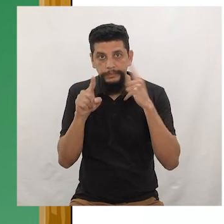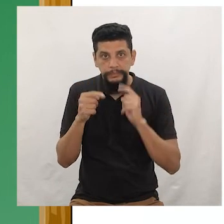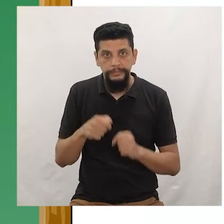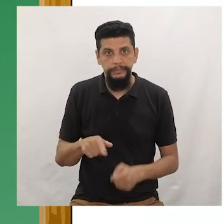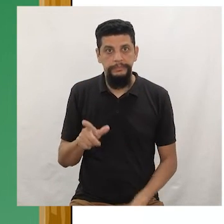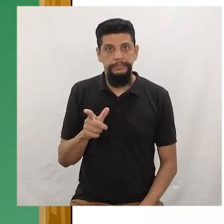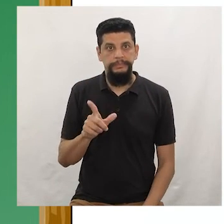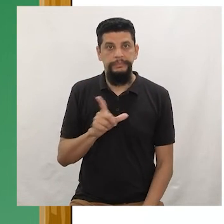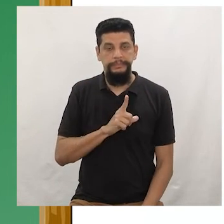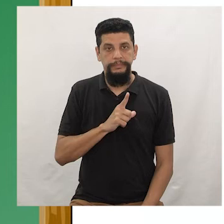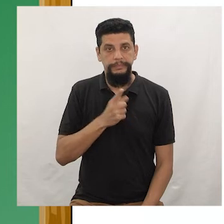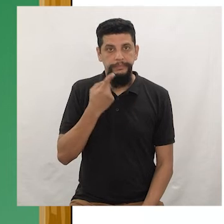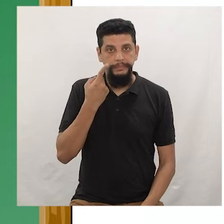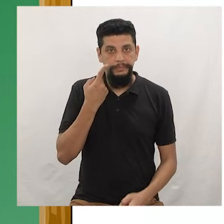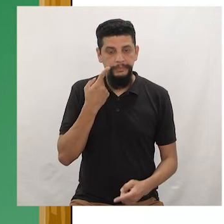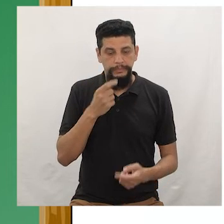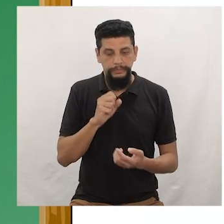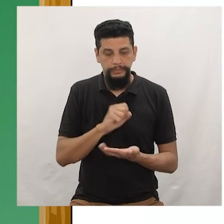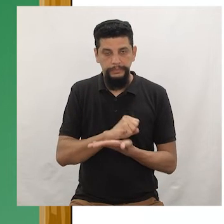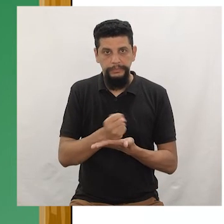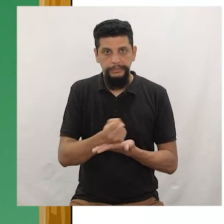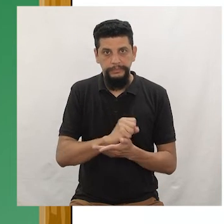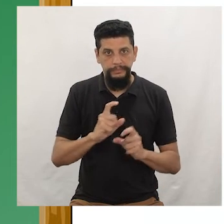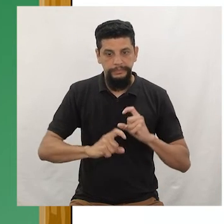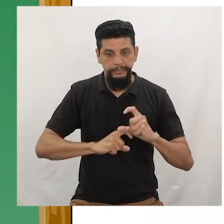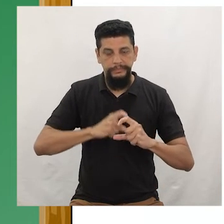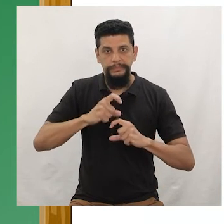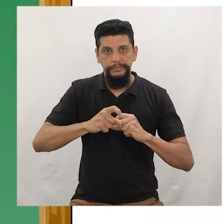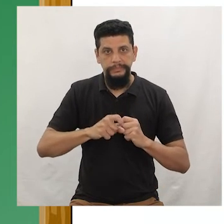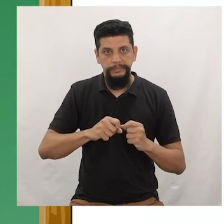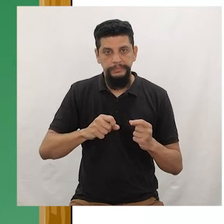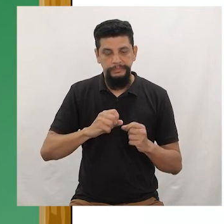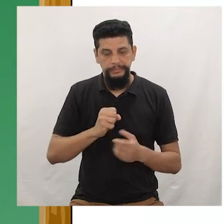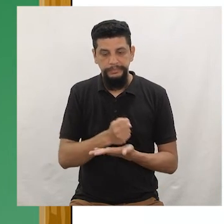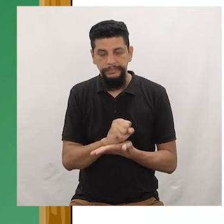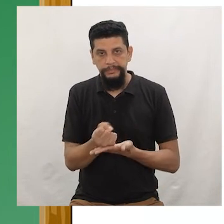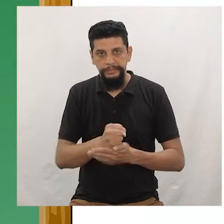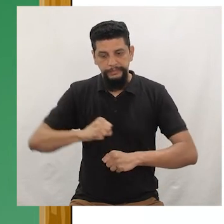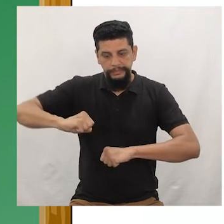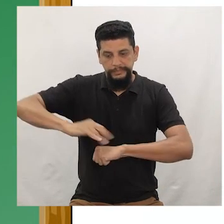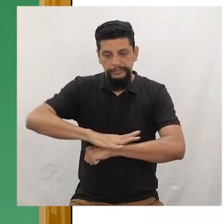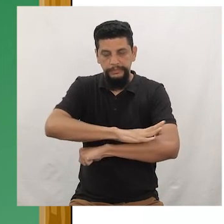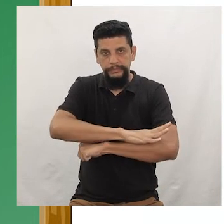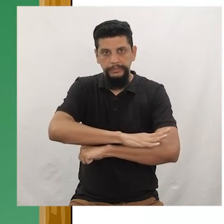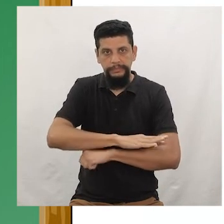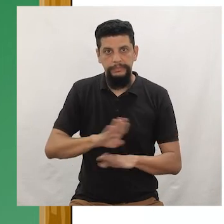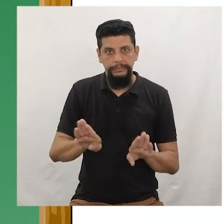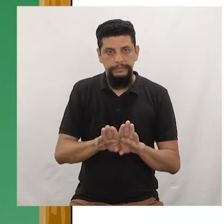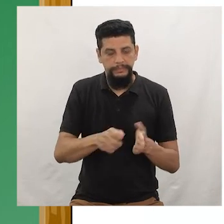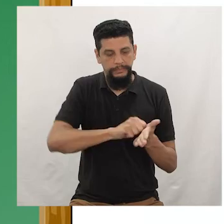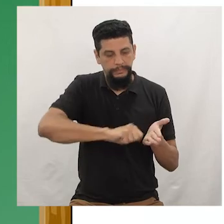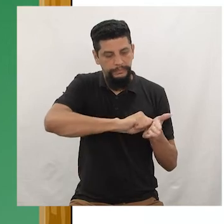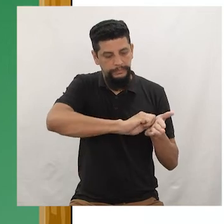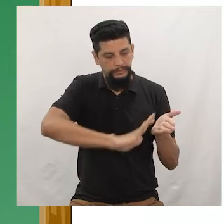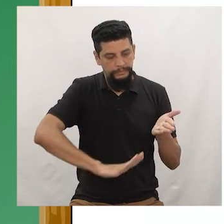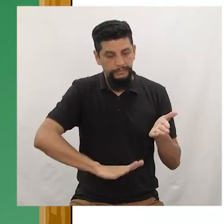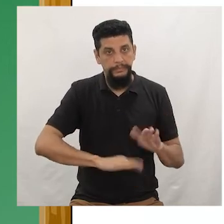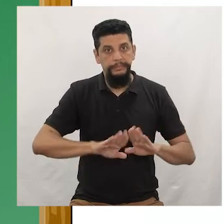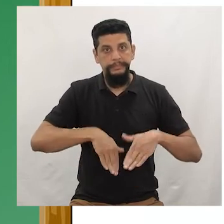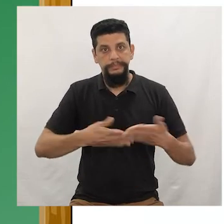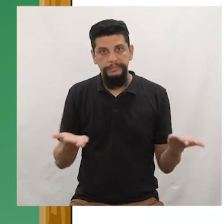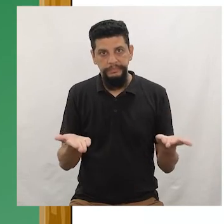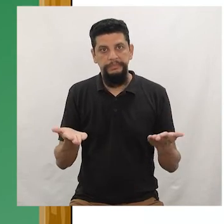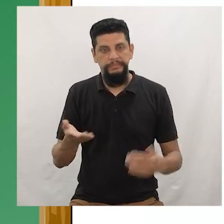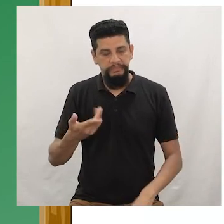adivinha, nós tivemos o jogo do dominó, o jogo das sombras e uma